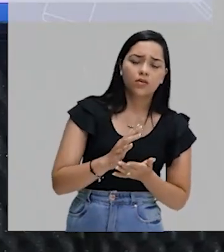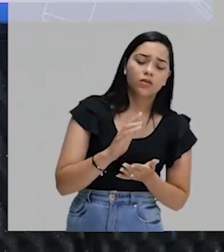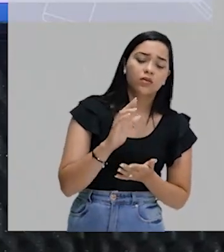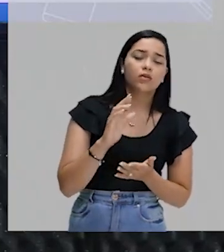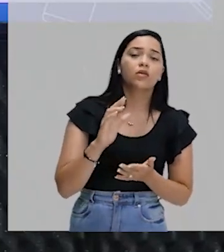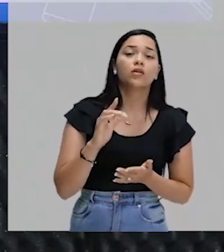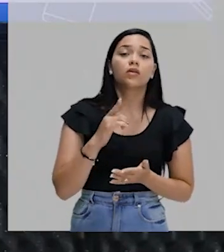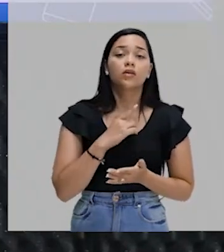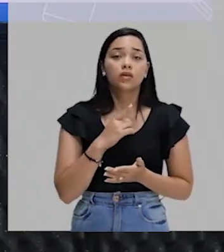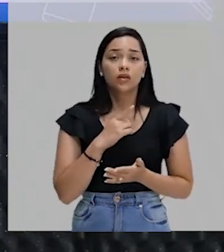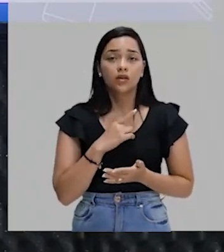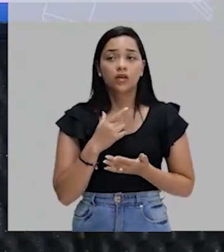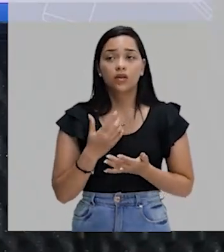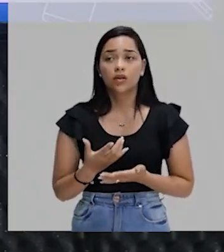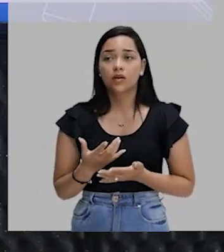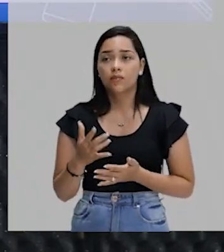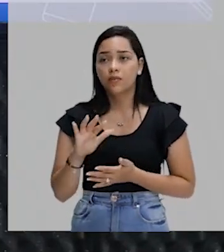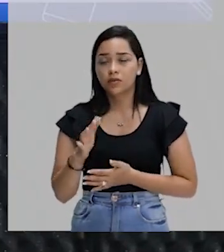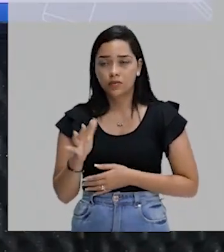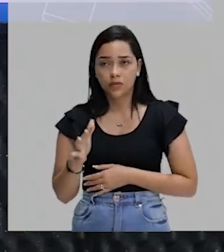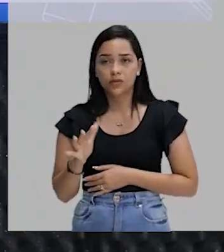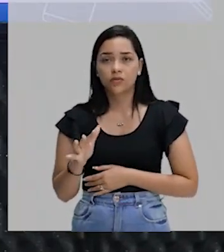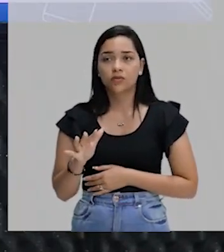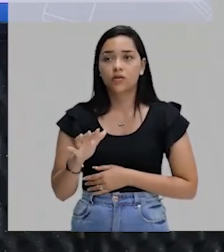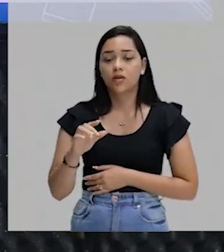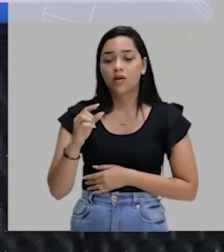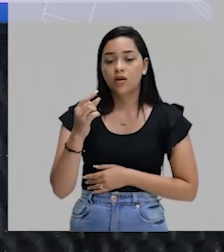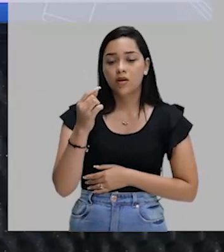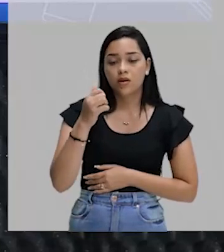oficiais, nós teremos aproximadamente